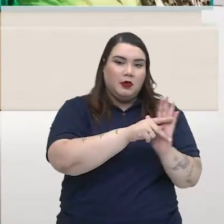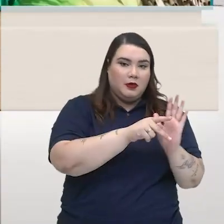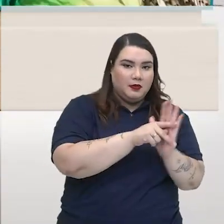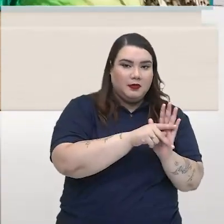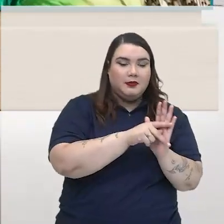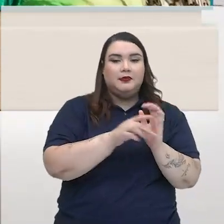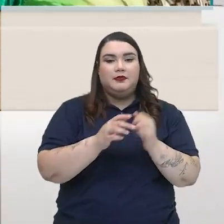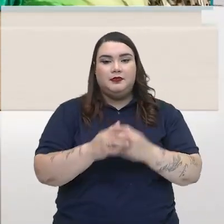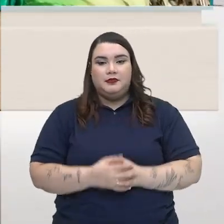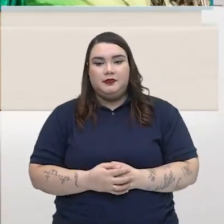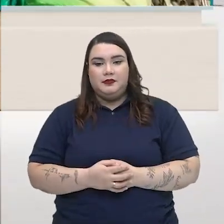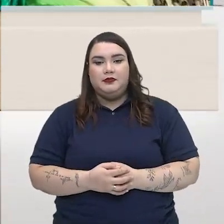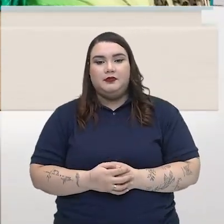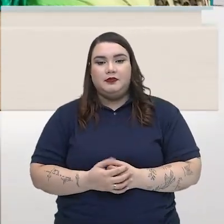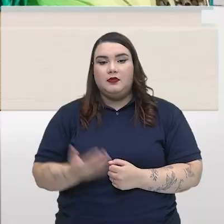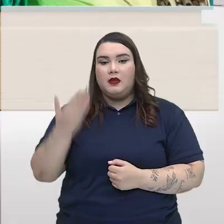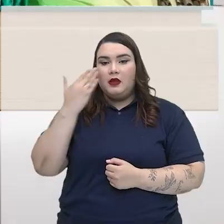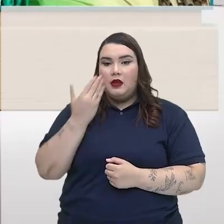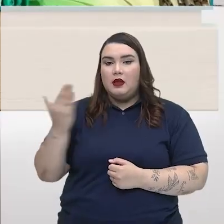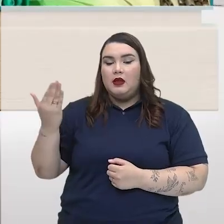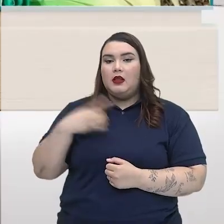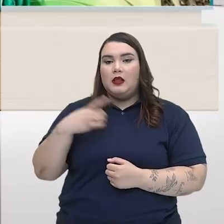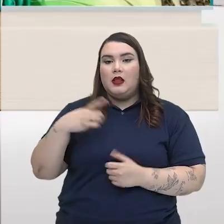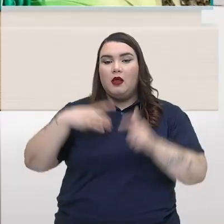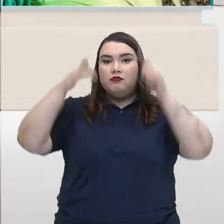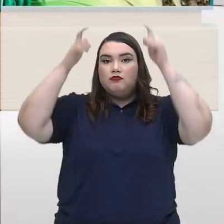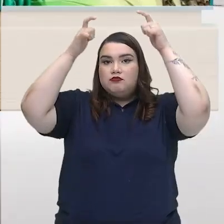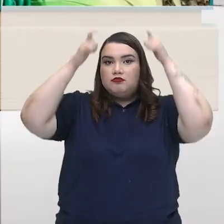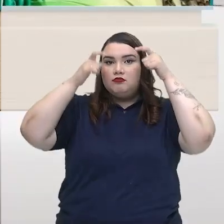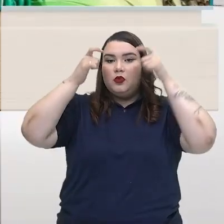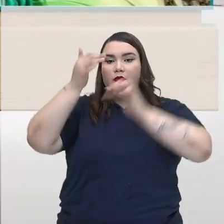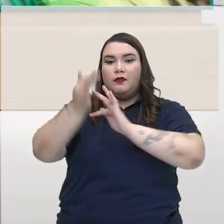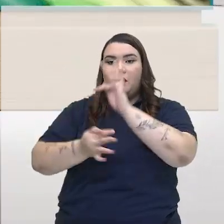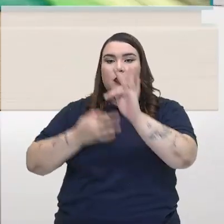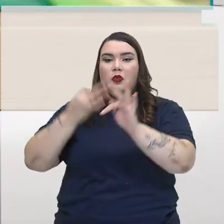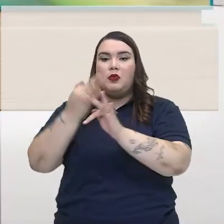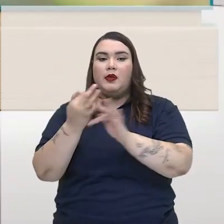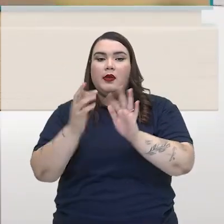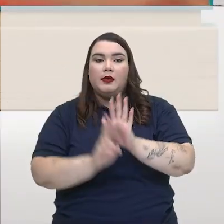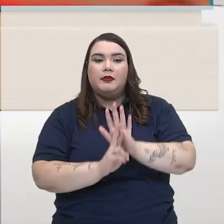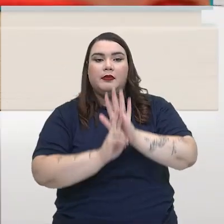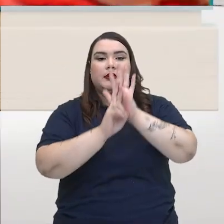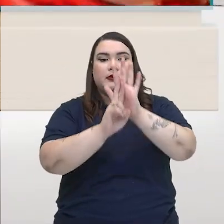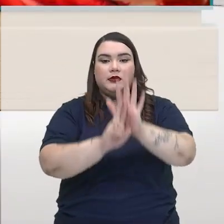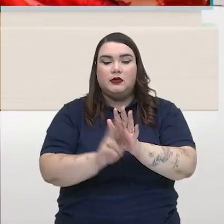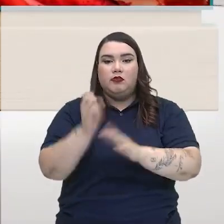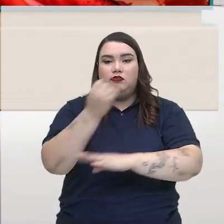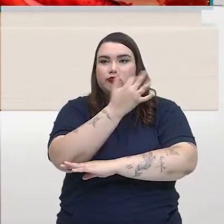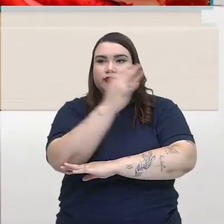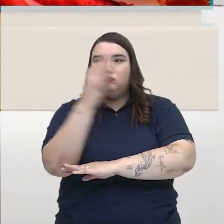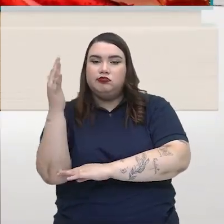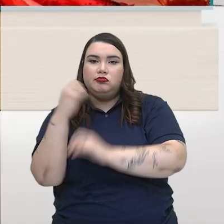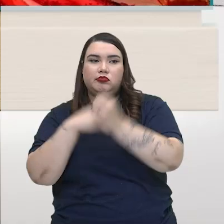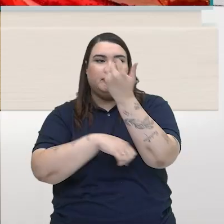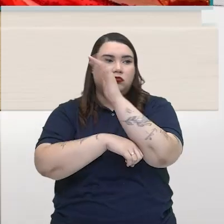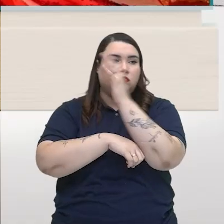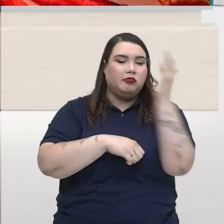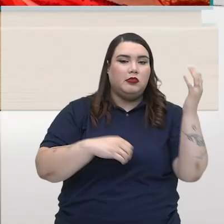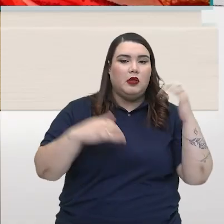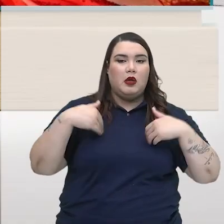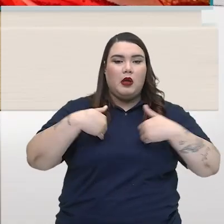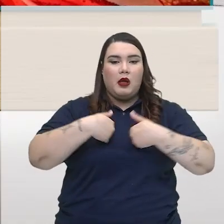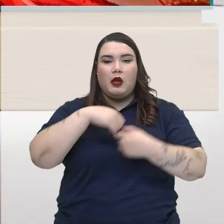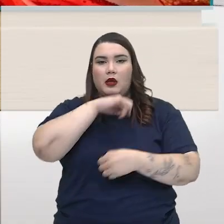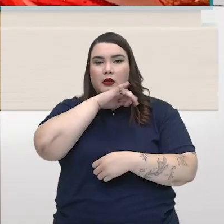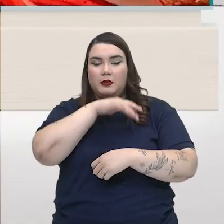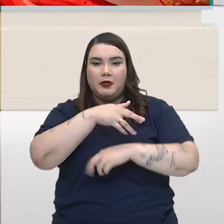19, né? Nós temos a rainha do folclore, que vem representando a nossa fauna e a nossa flora, que é riquíssima. Temos a sinhazinha